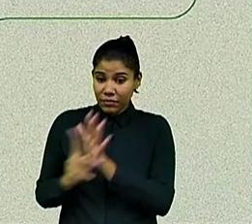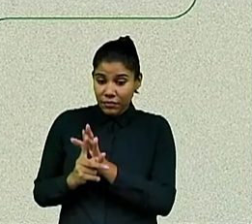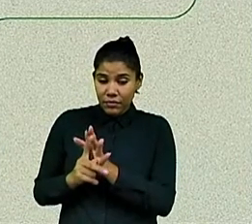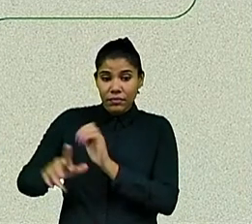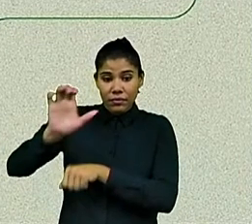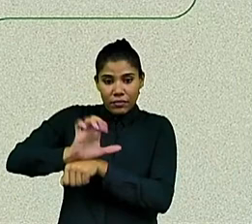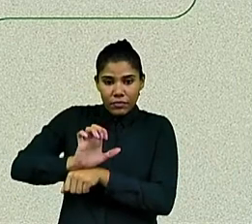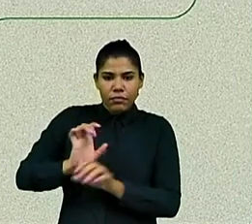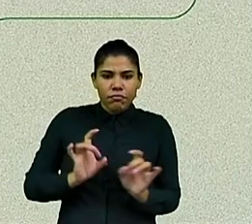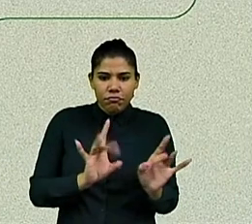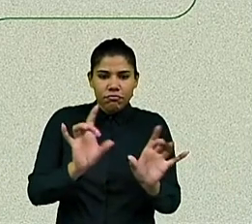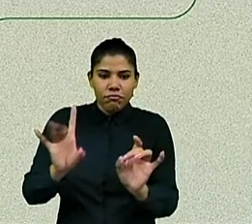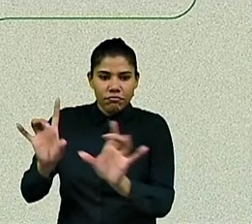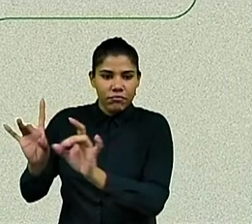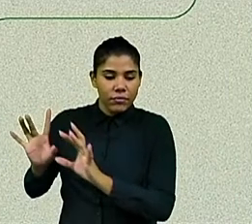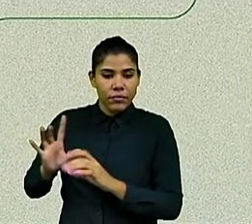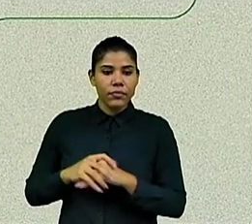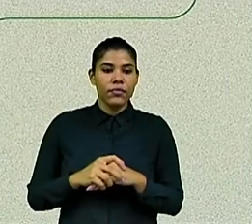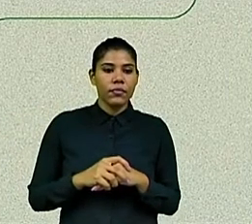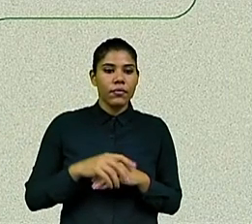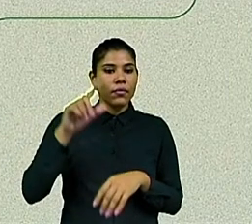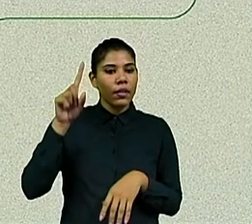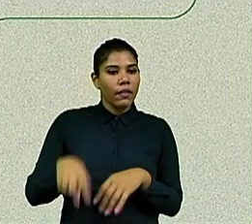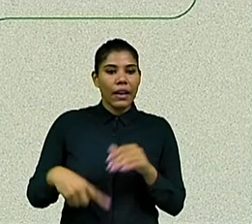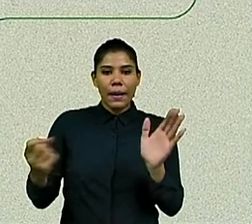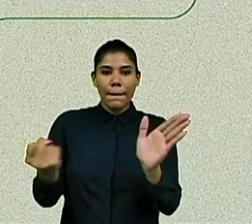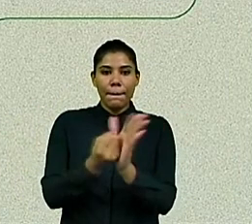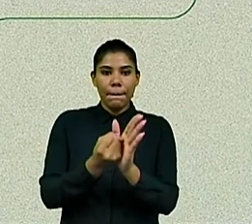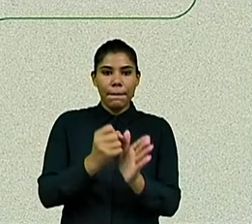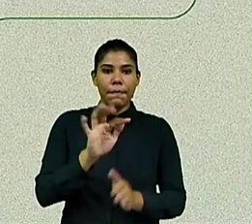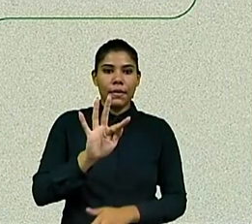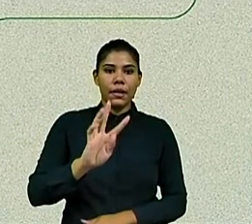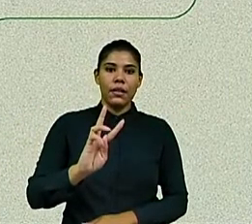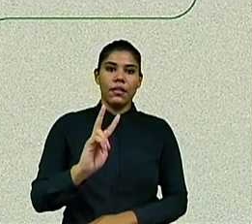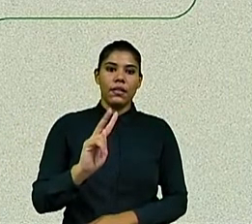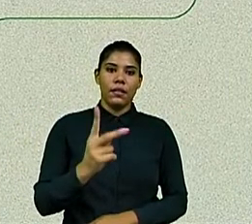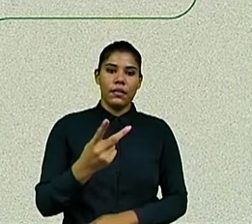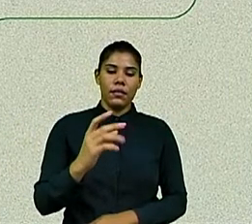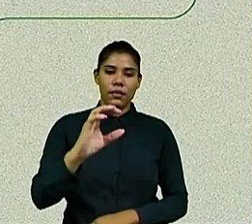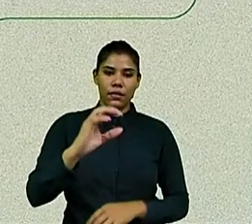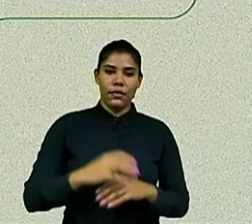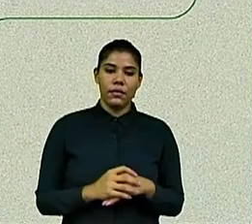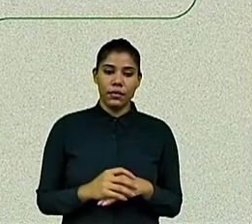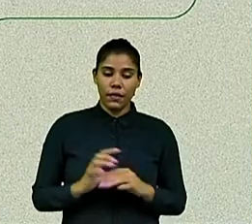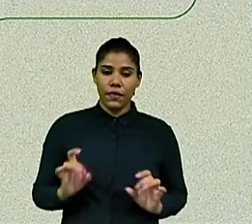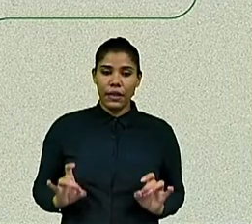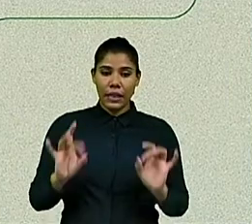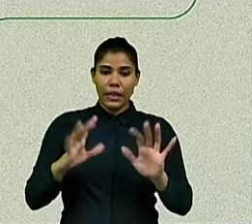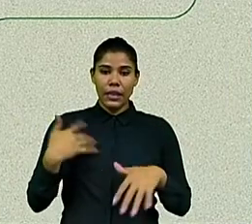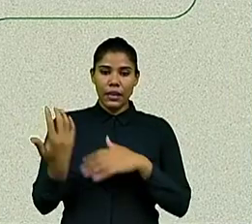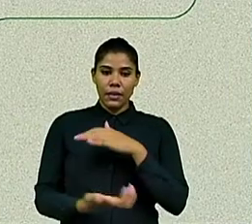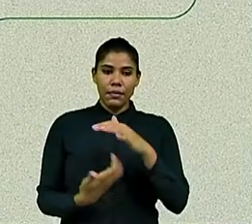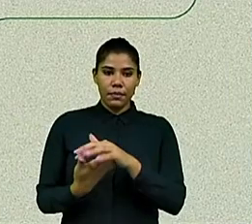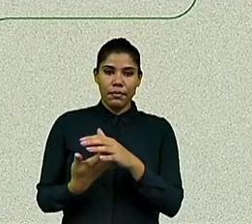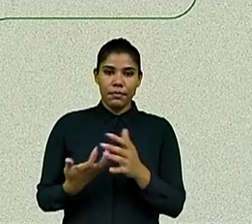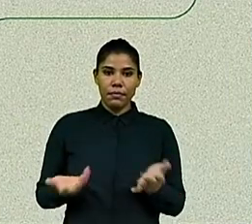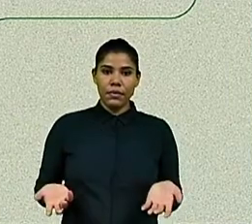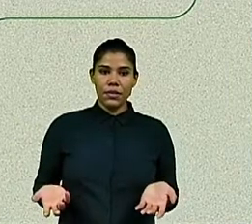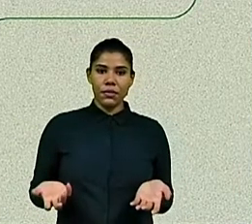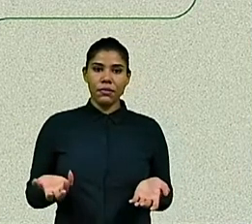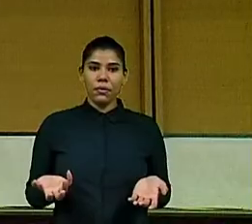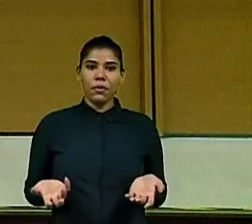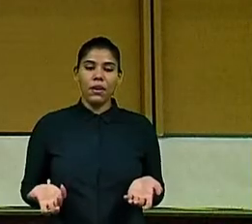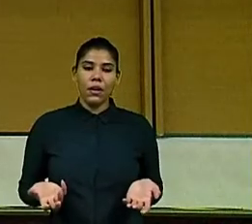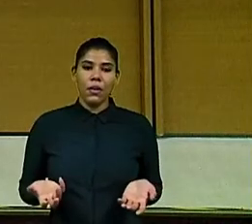e essa vai ser bem a cara do Fernando Henrique Cardoso tá privatização do vestibular